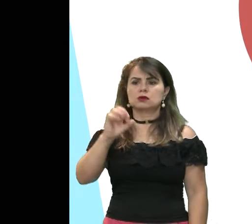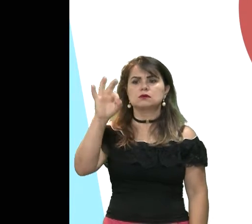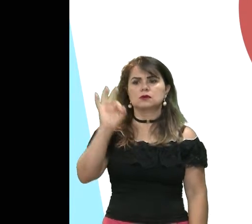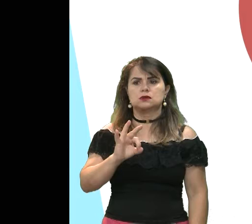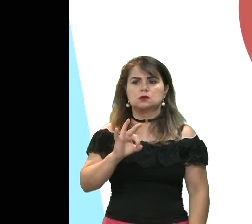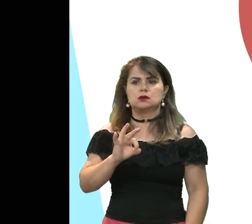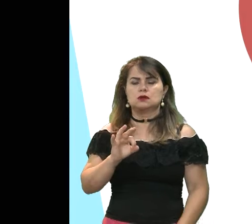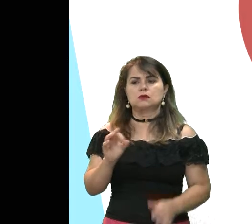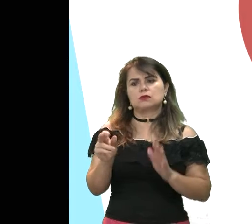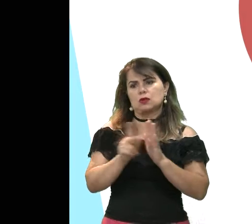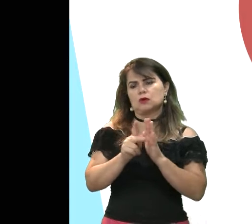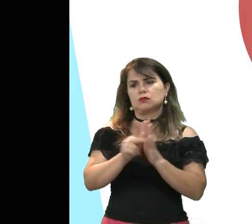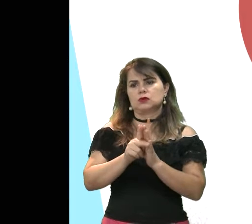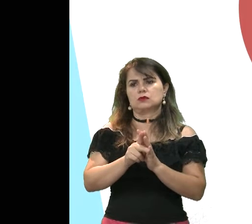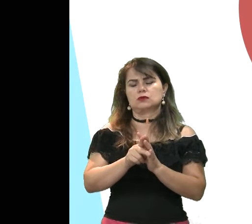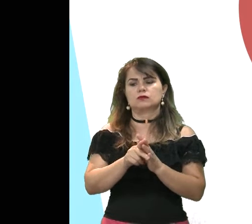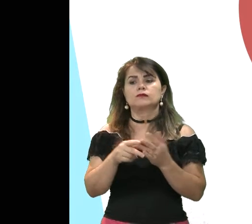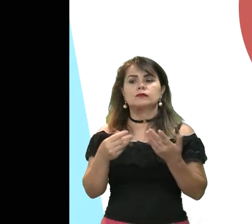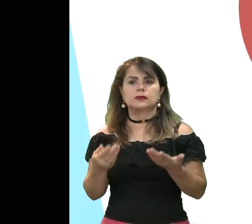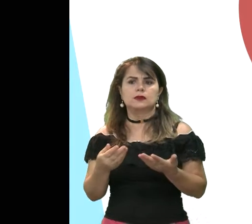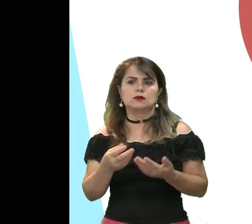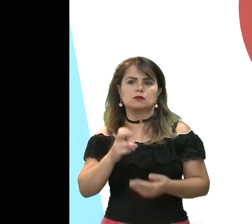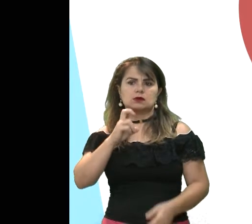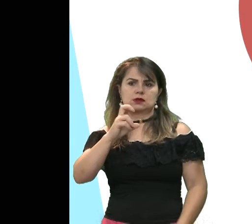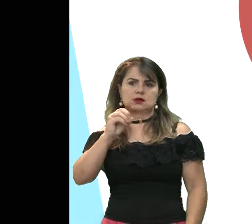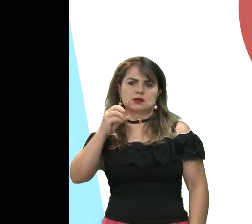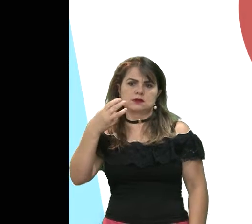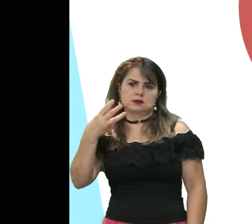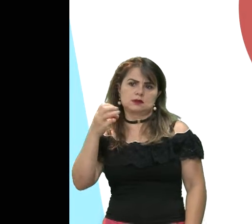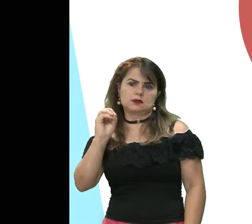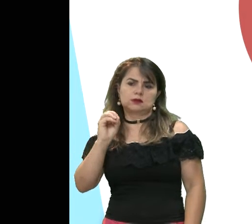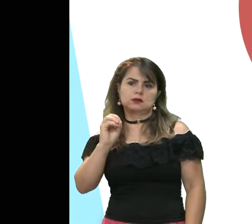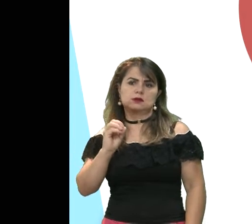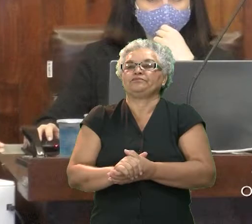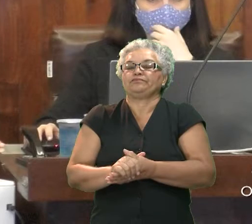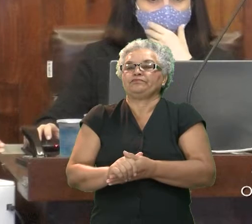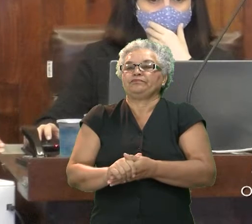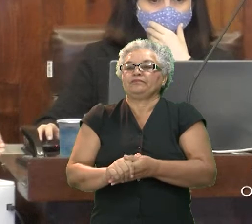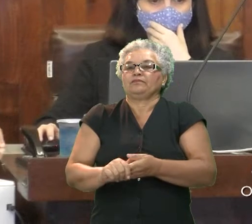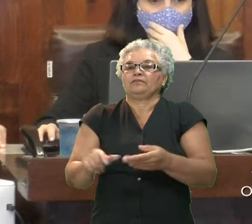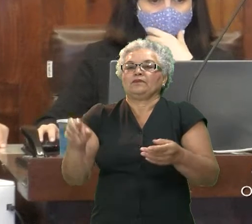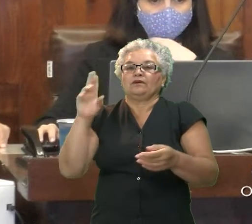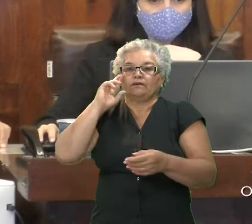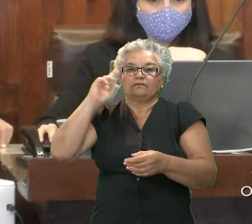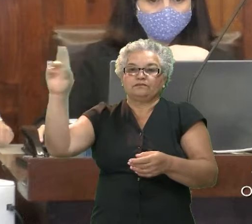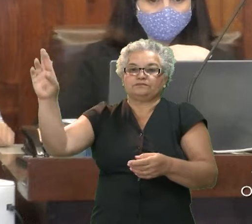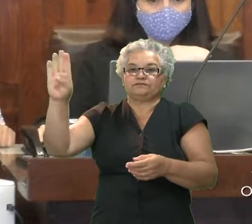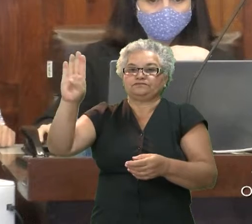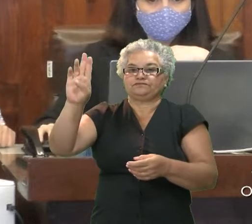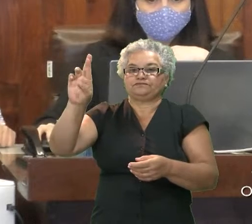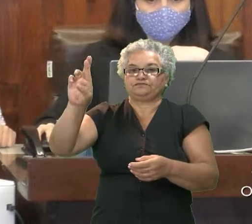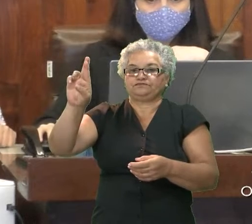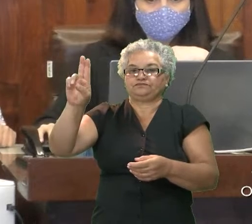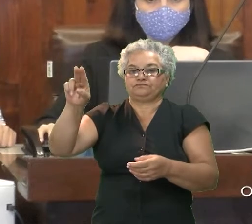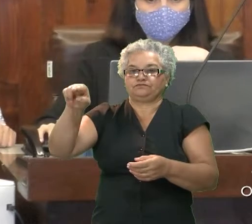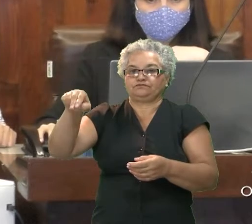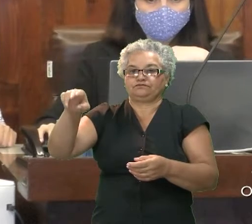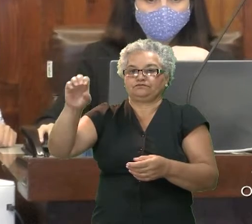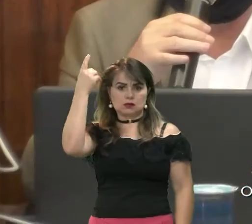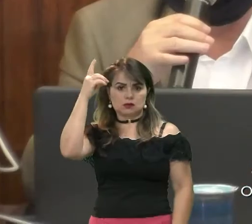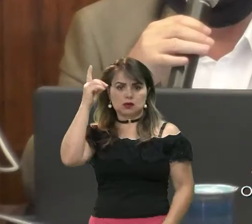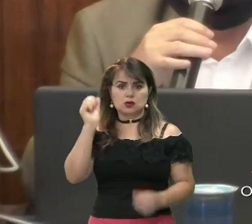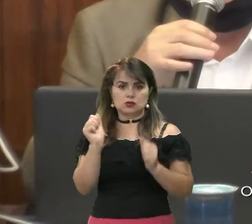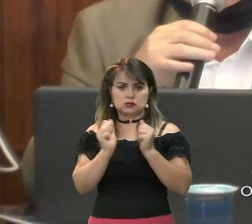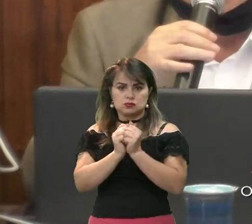próximo ano audiência contou ainda com a participação do secretário de planejamento econômico Ramiro bonfietti e o secretário